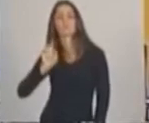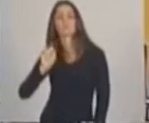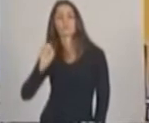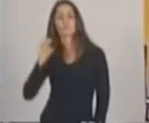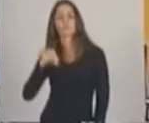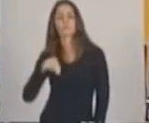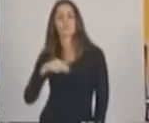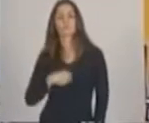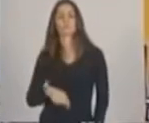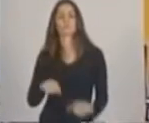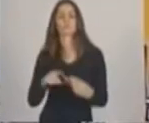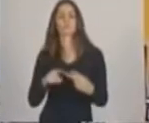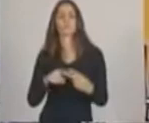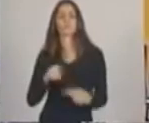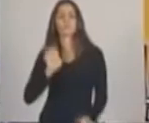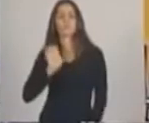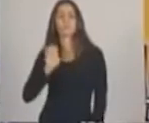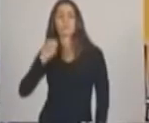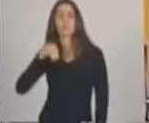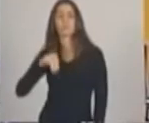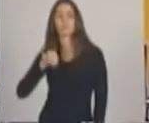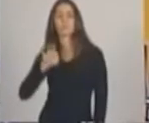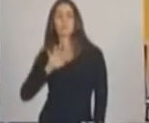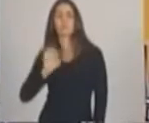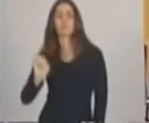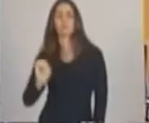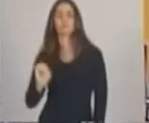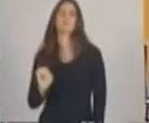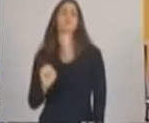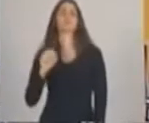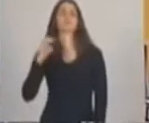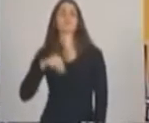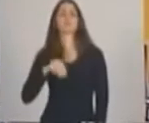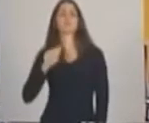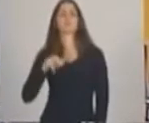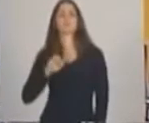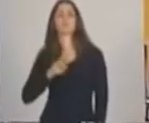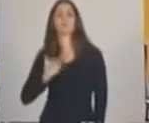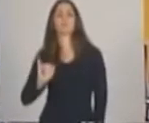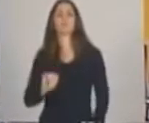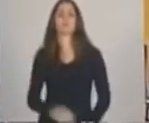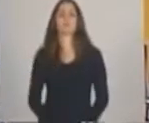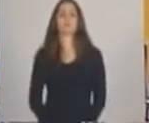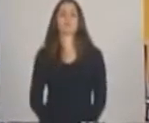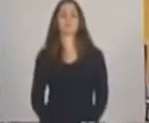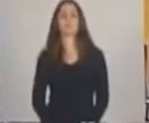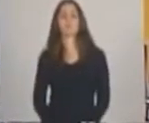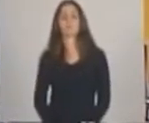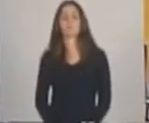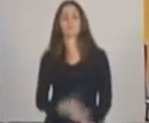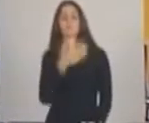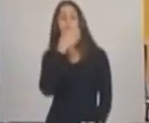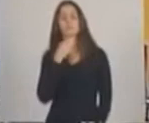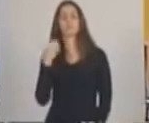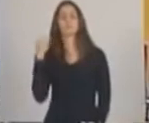Deputado doutor Emílio Mameri. Voto sim, senhor presidente. Deputado Mameri vota sim. Deputado doutor Rafael Favato.